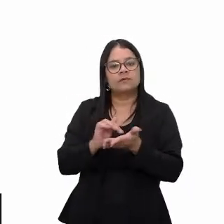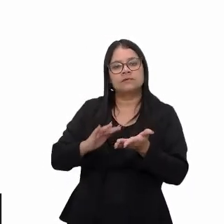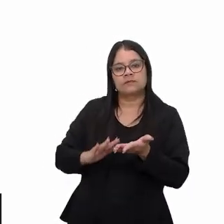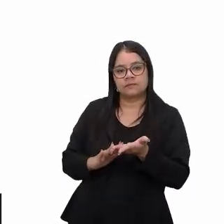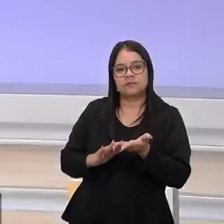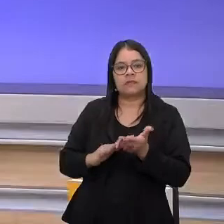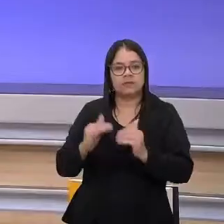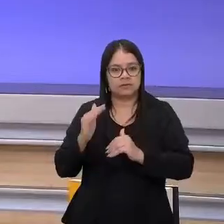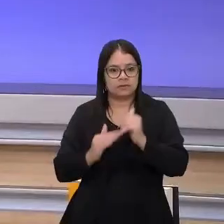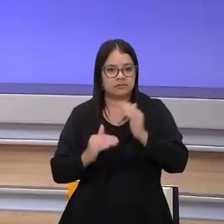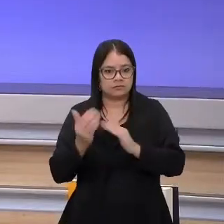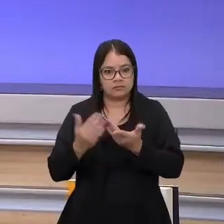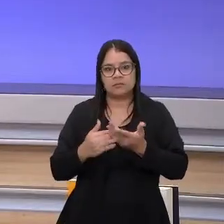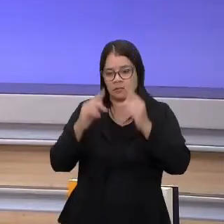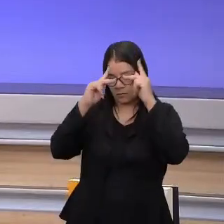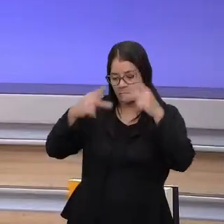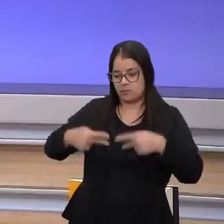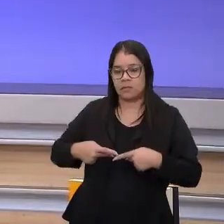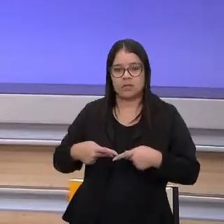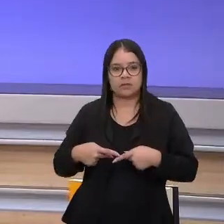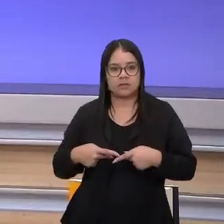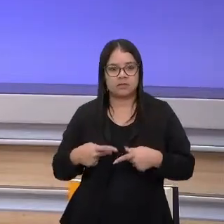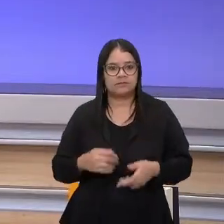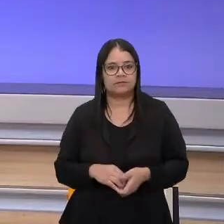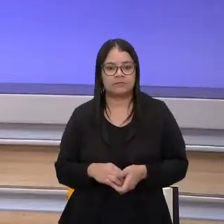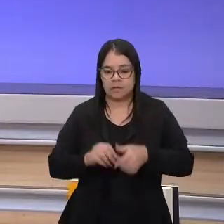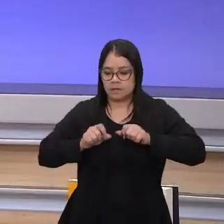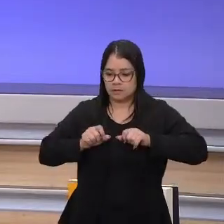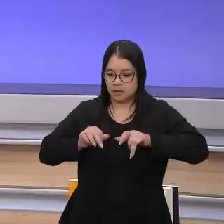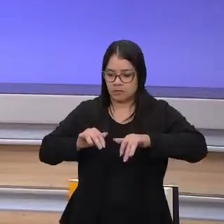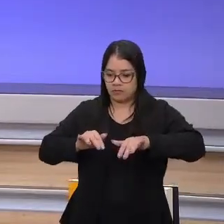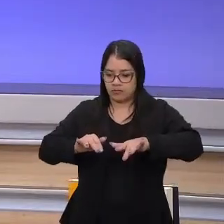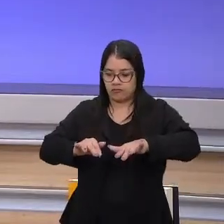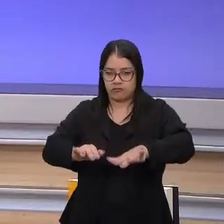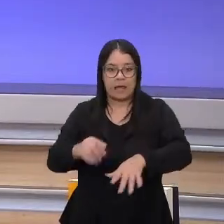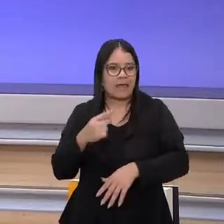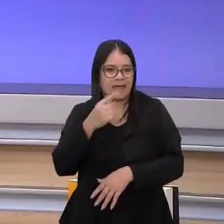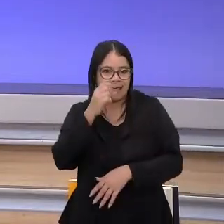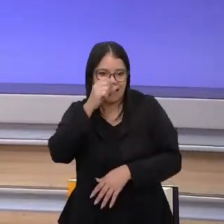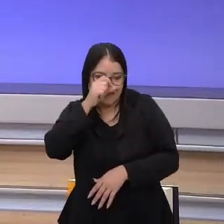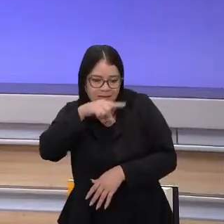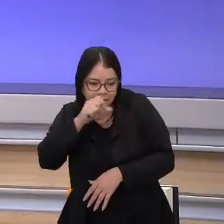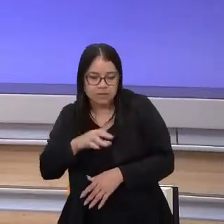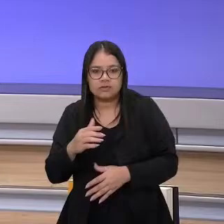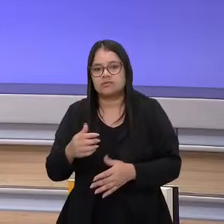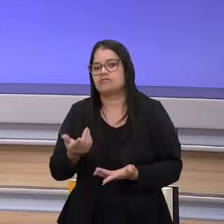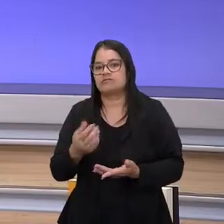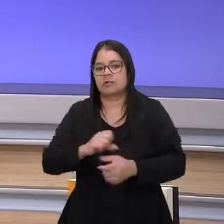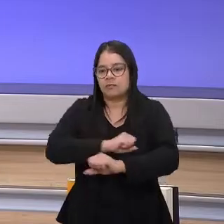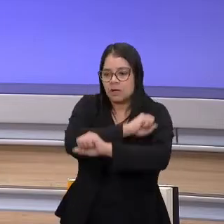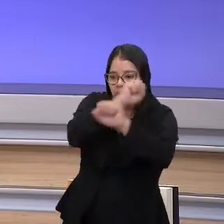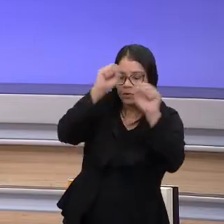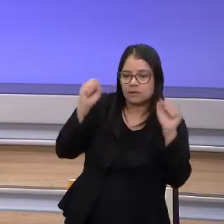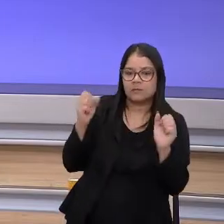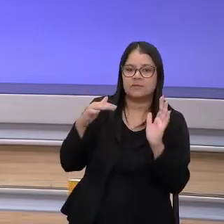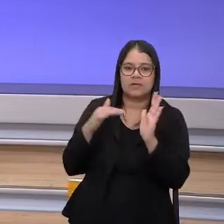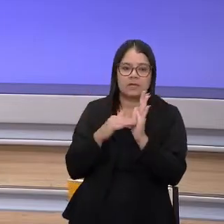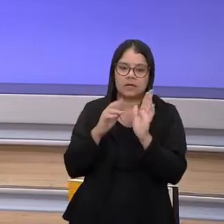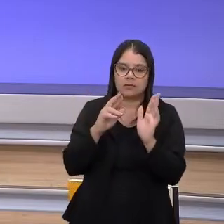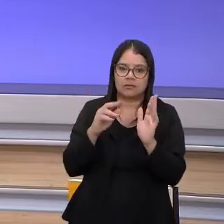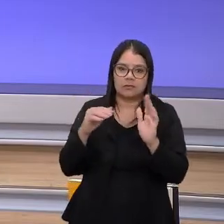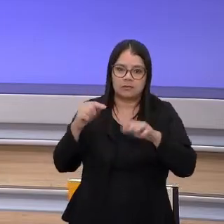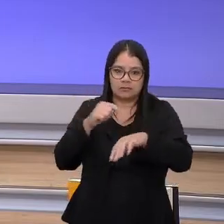seja, nós acabamos gerando resíduo da hora que nós acordamos até a hora que vamos dormir,